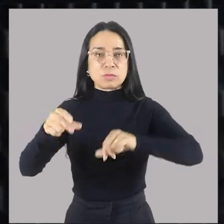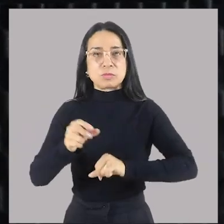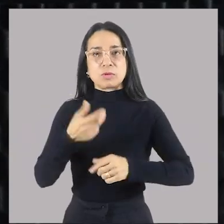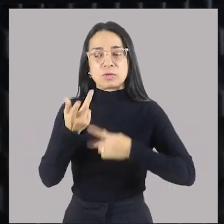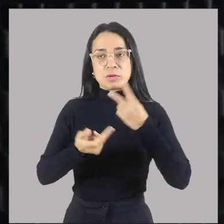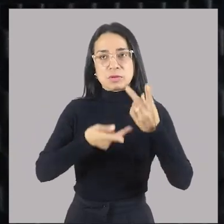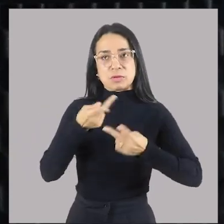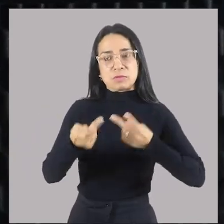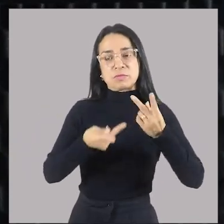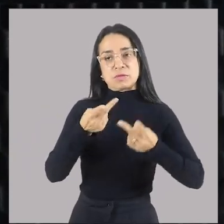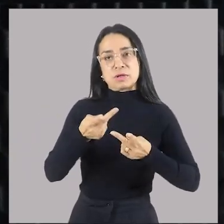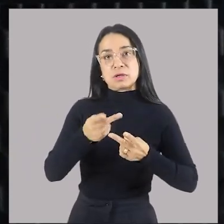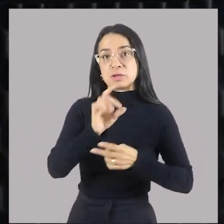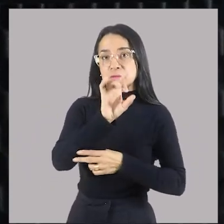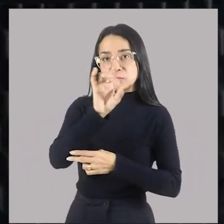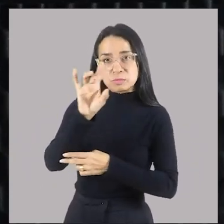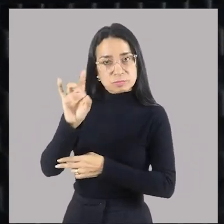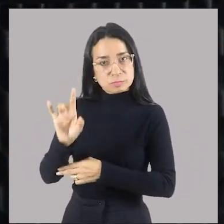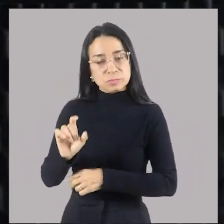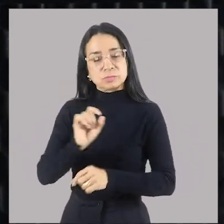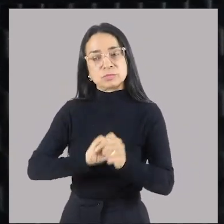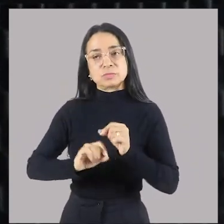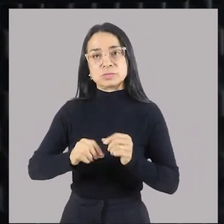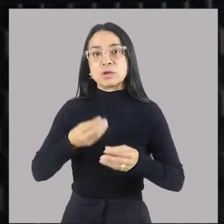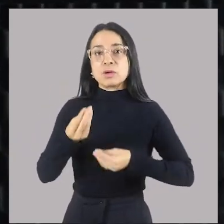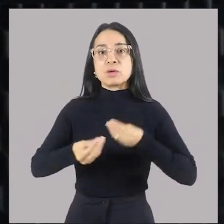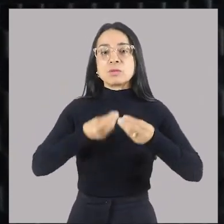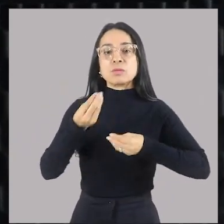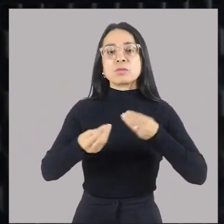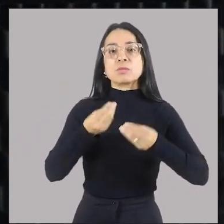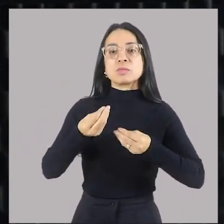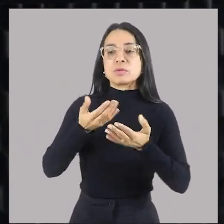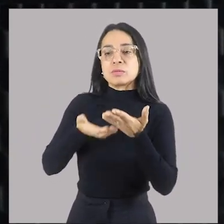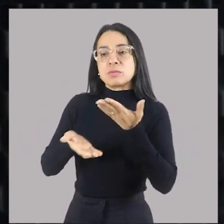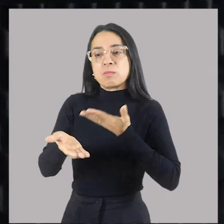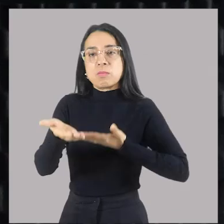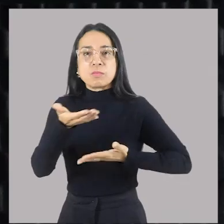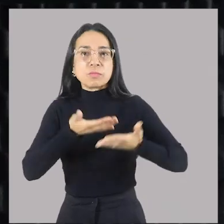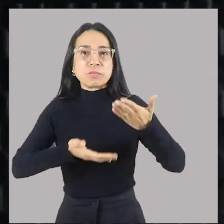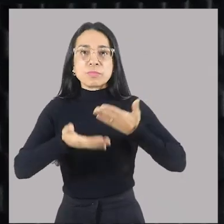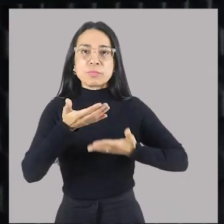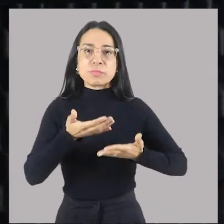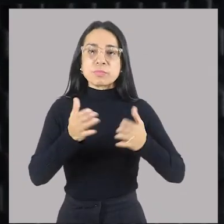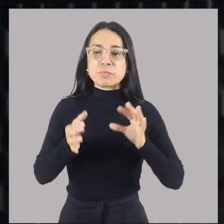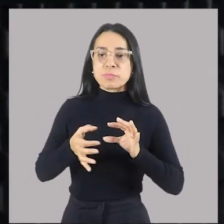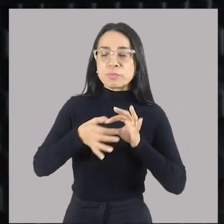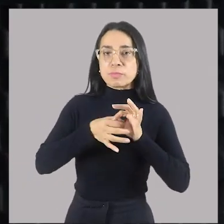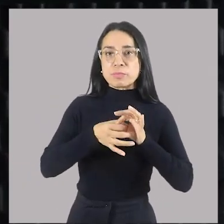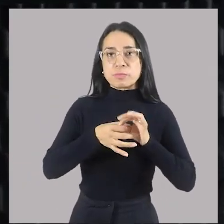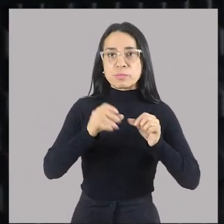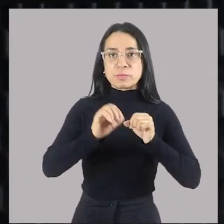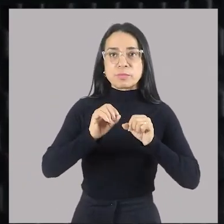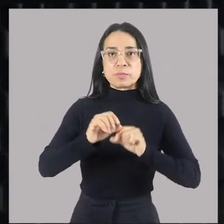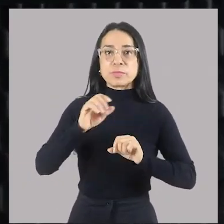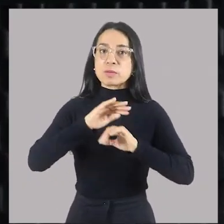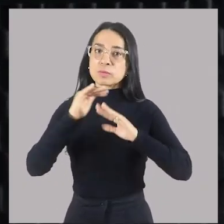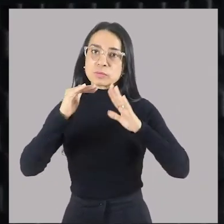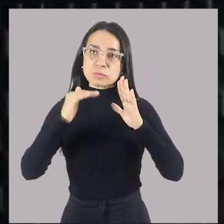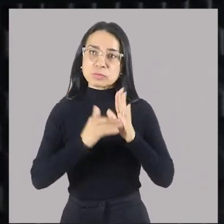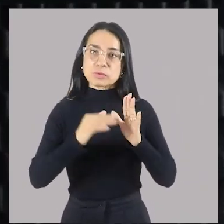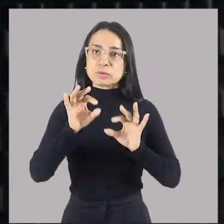falando um pouco de cada um, como que eles interagem entre si para fazer toda a